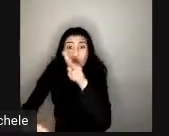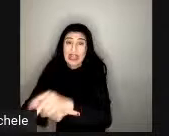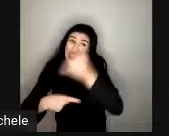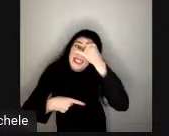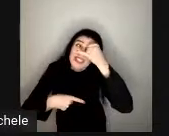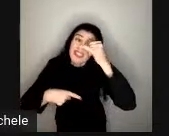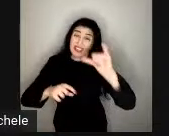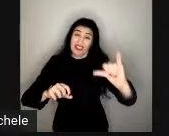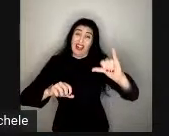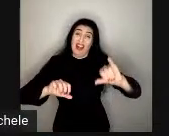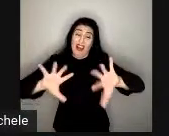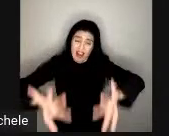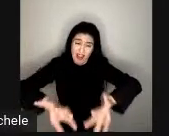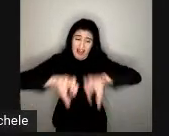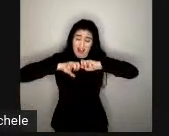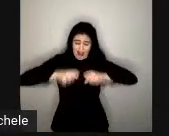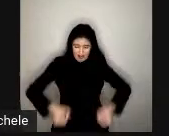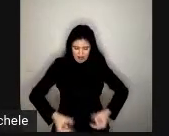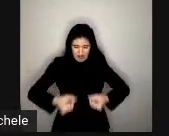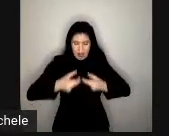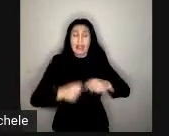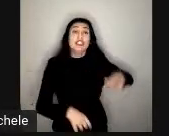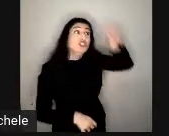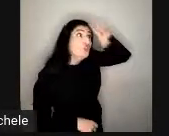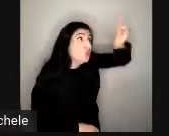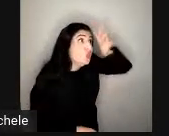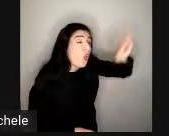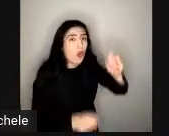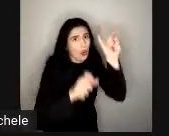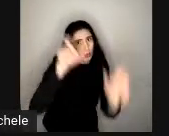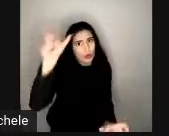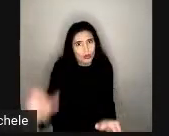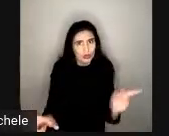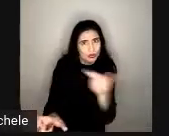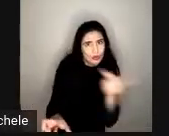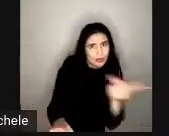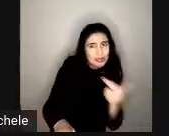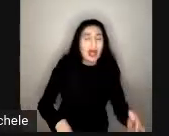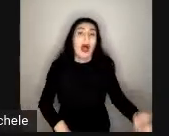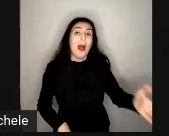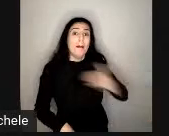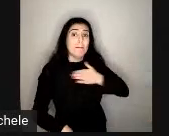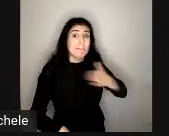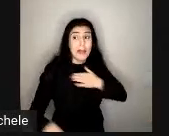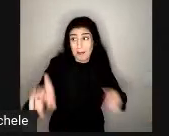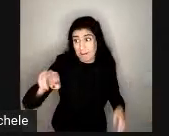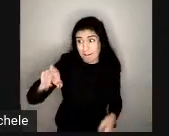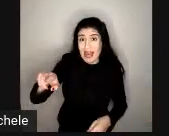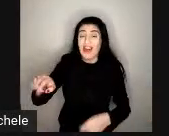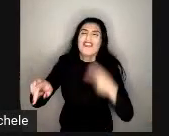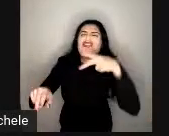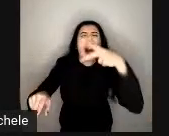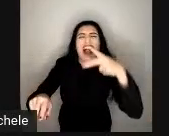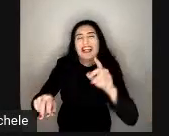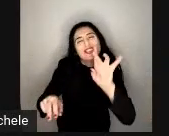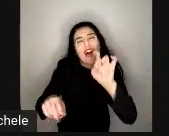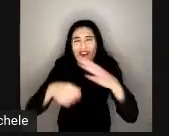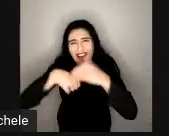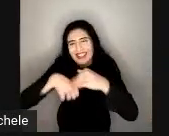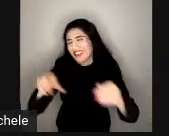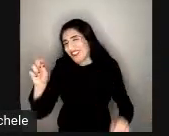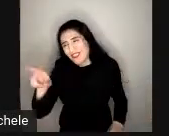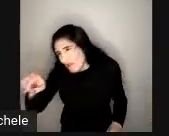com a história dessas duas meninas, Tânia, minha irmã, a gente diz que a gente é irmã, e